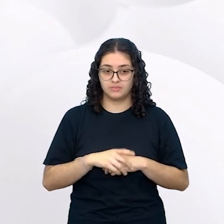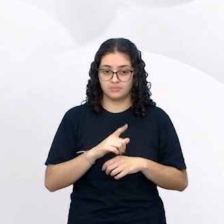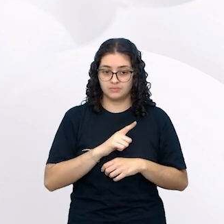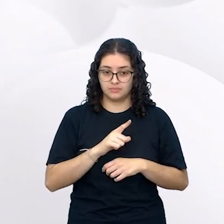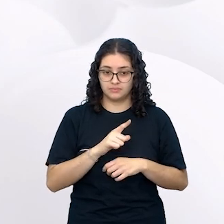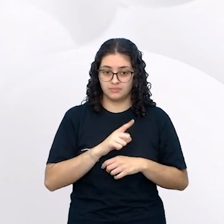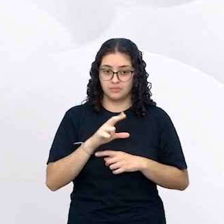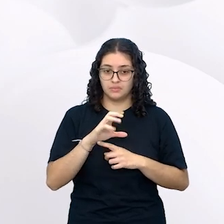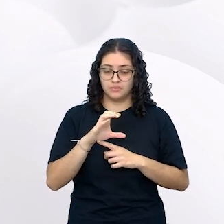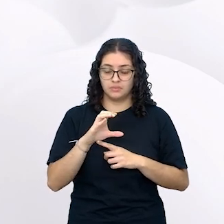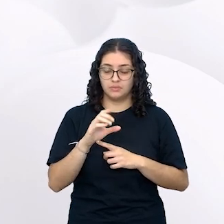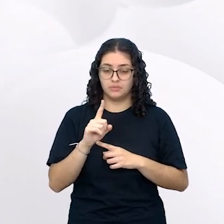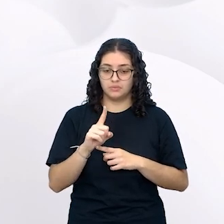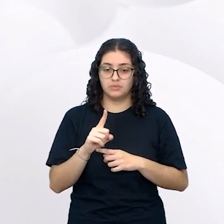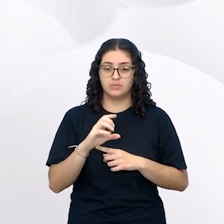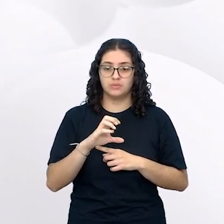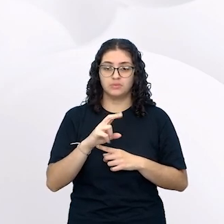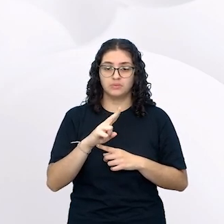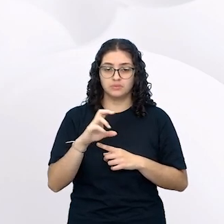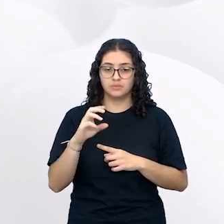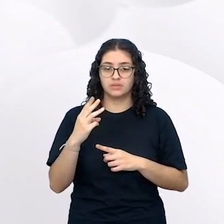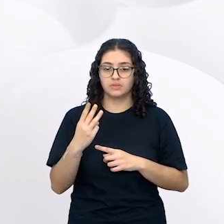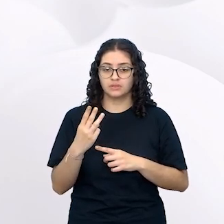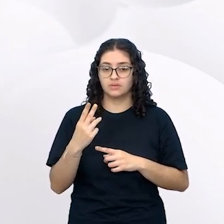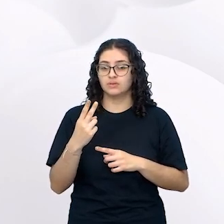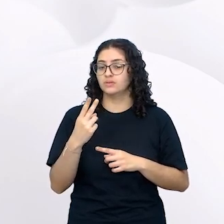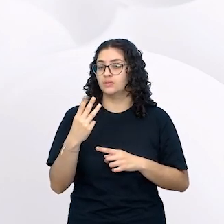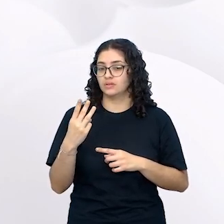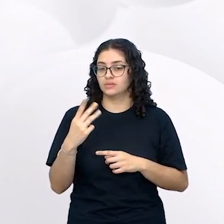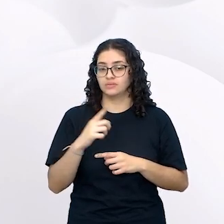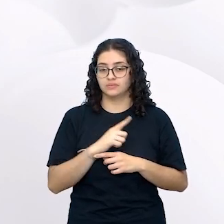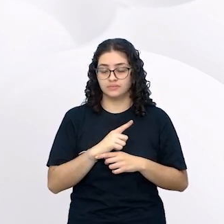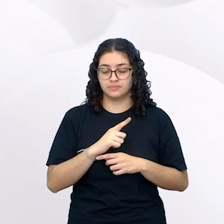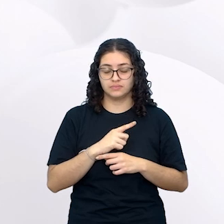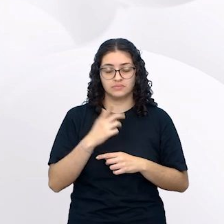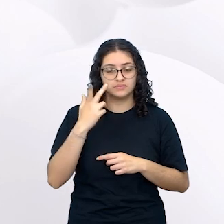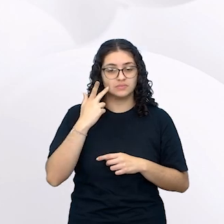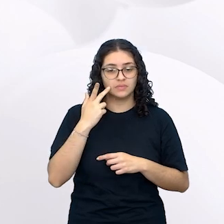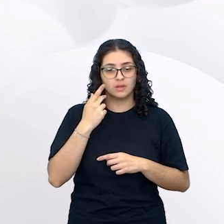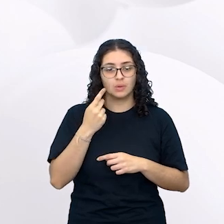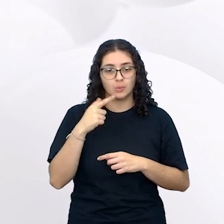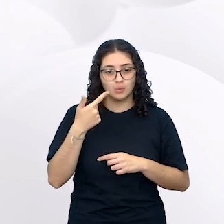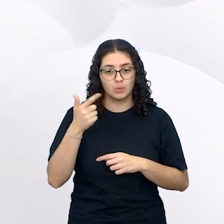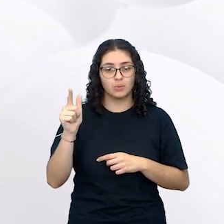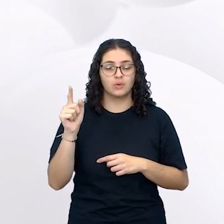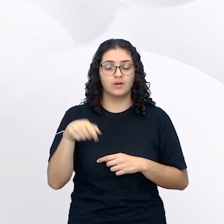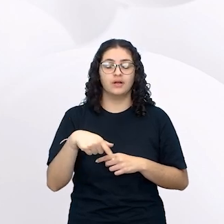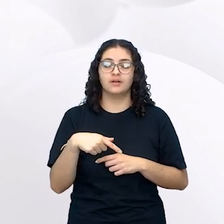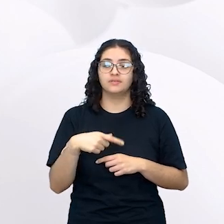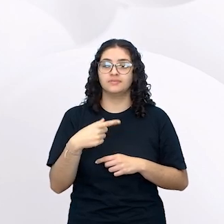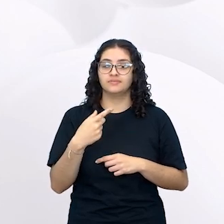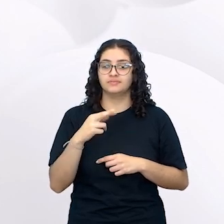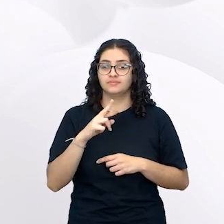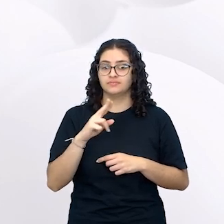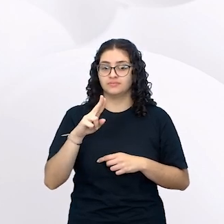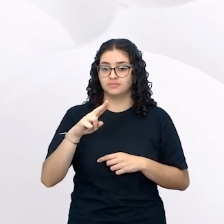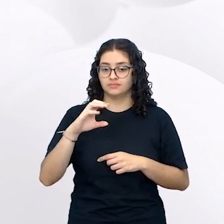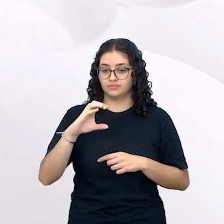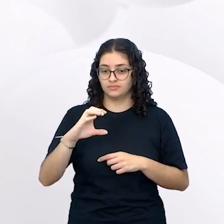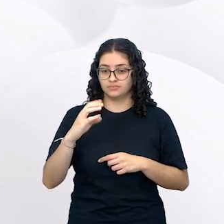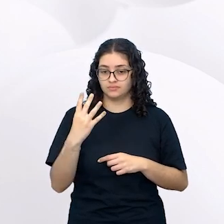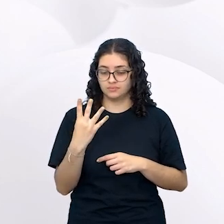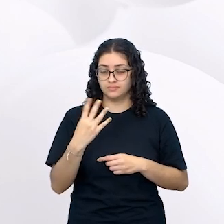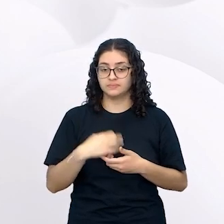aqui o C1, o C2, o C3 e provavelmente a próxima vai ser, em breve, vai ser o